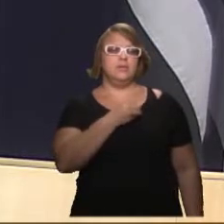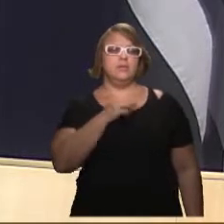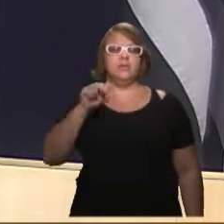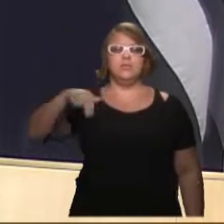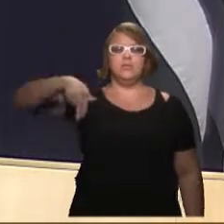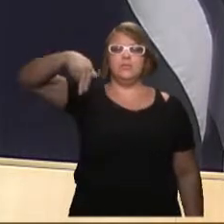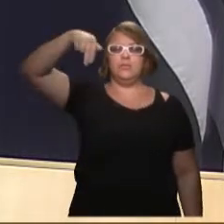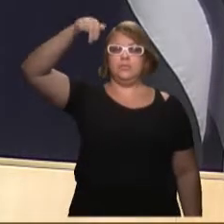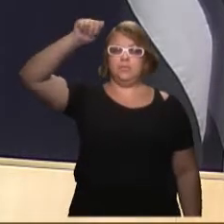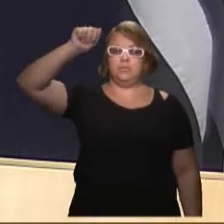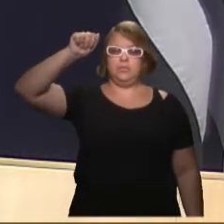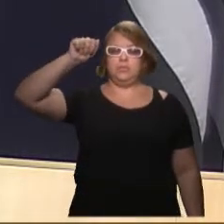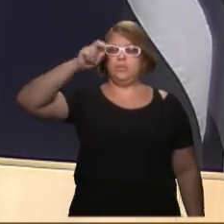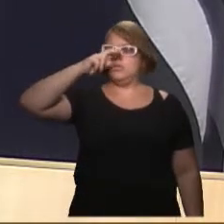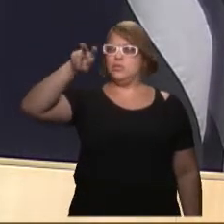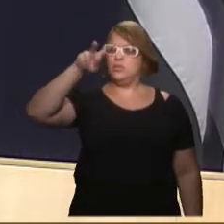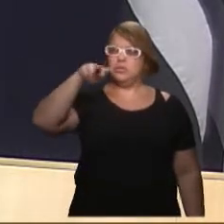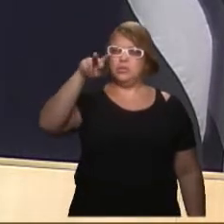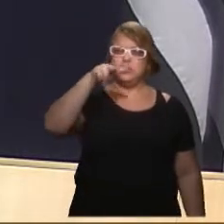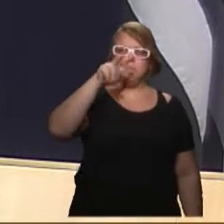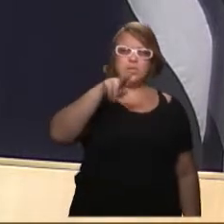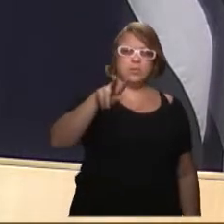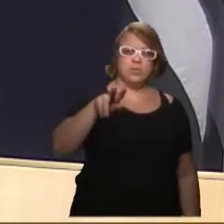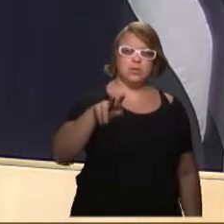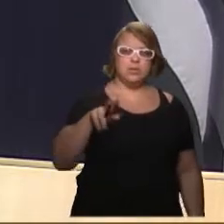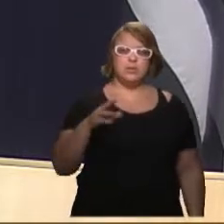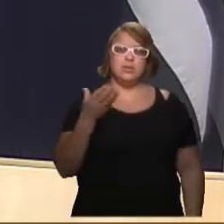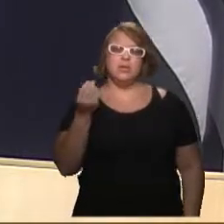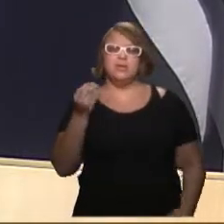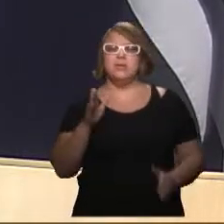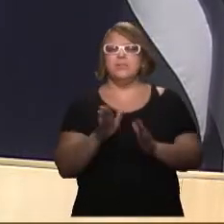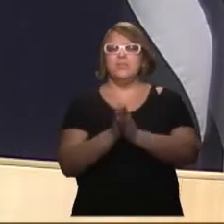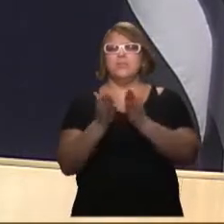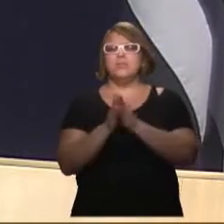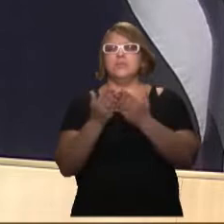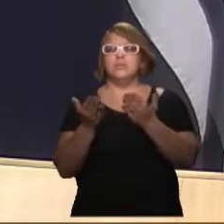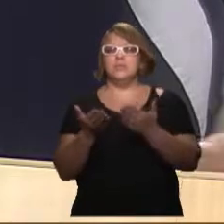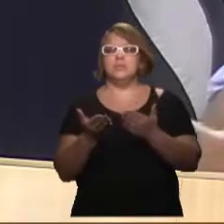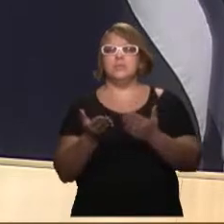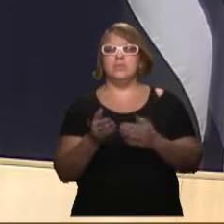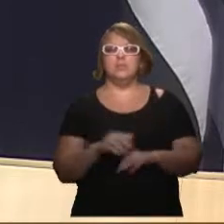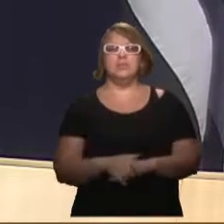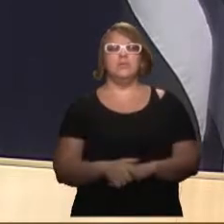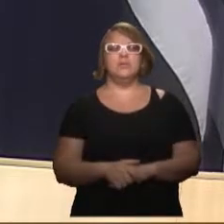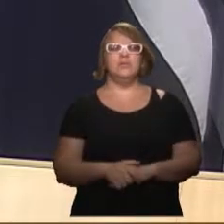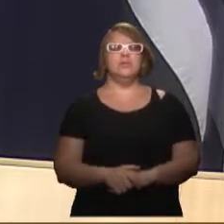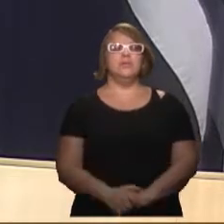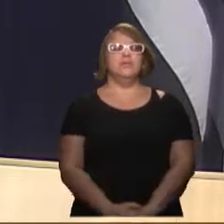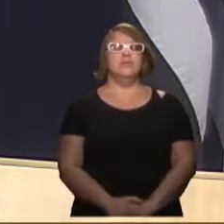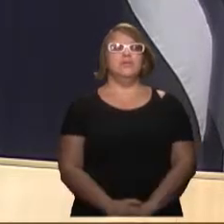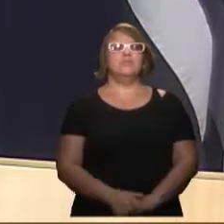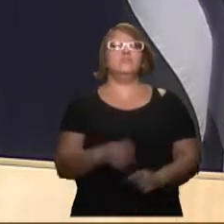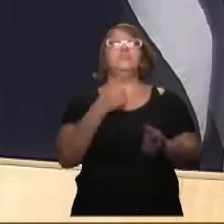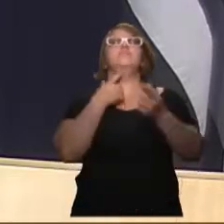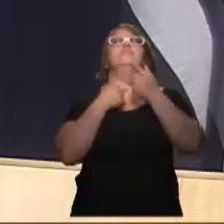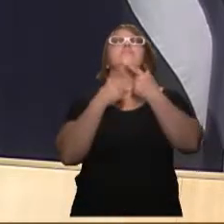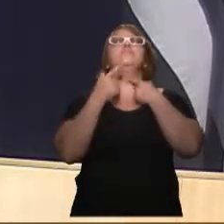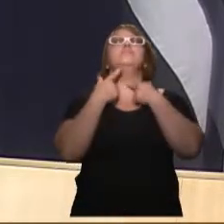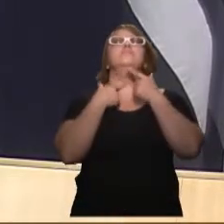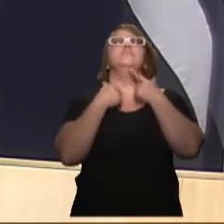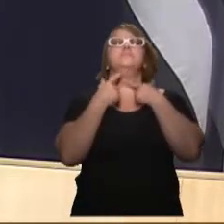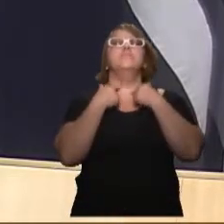mundial passa necessidade, passa fome, passa sede. São esses os dados. O segundo